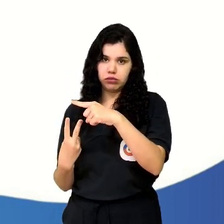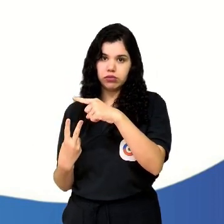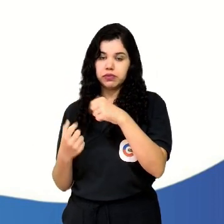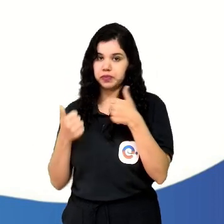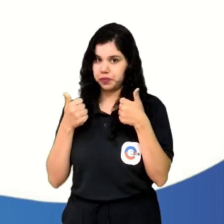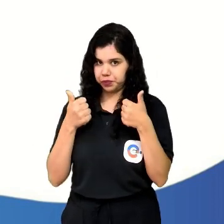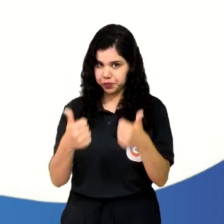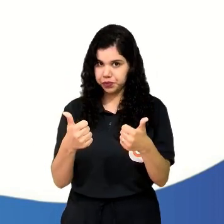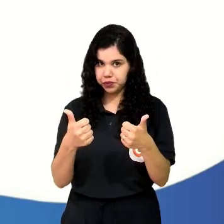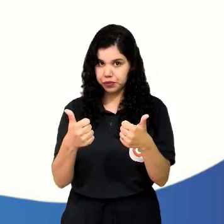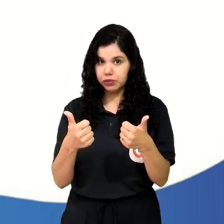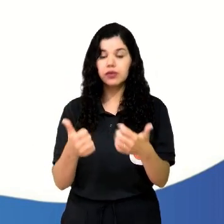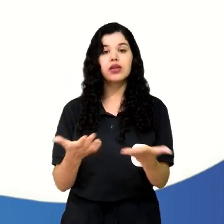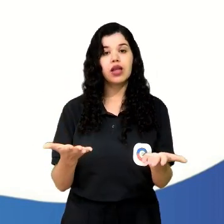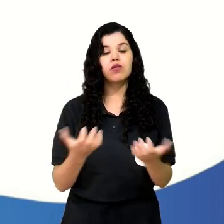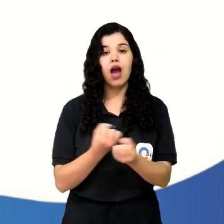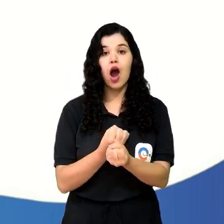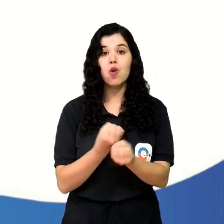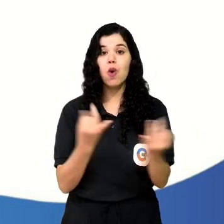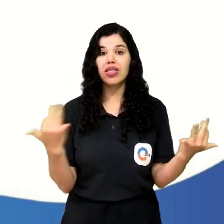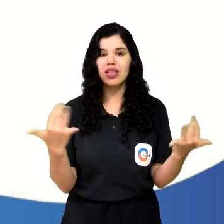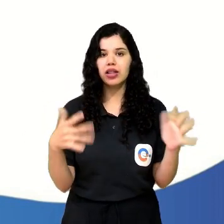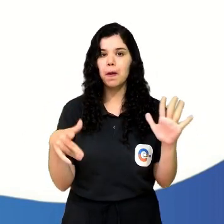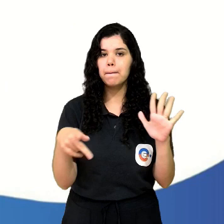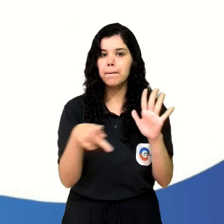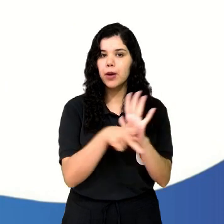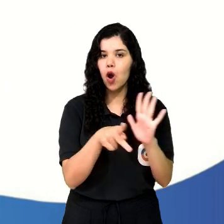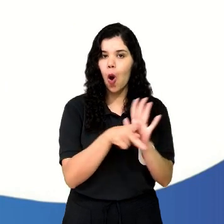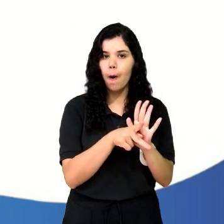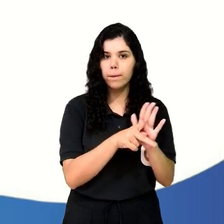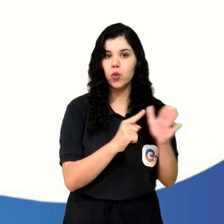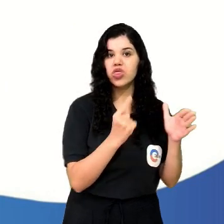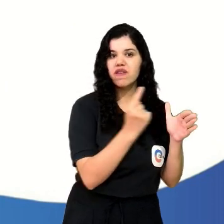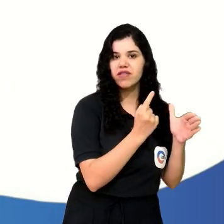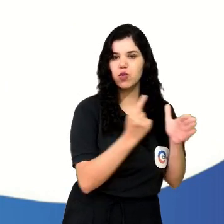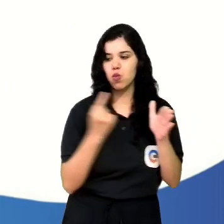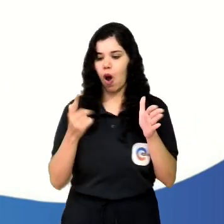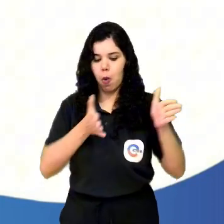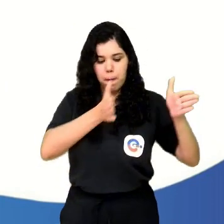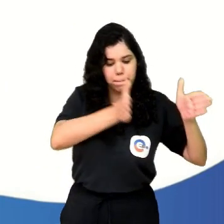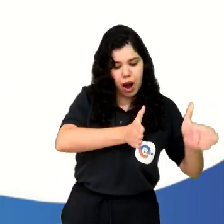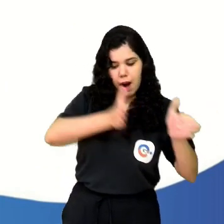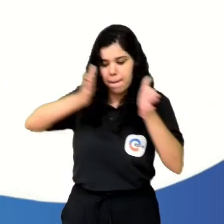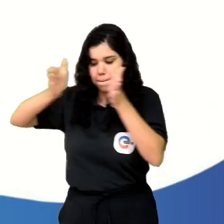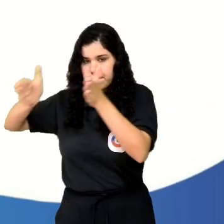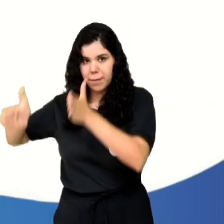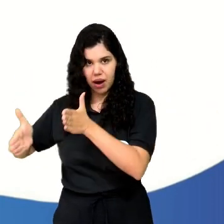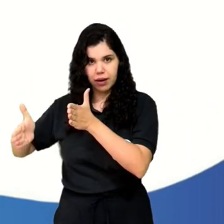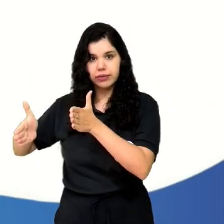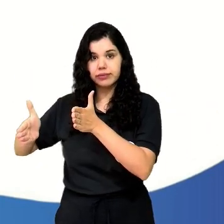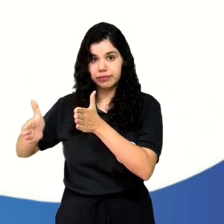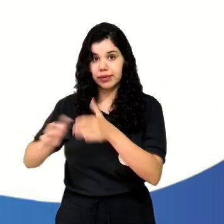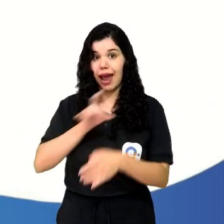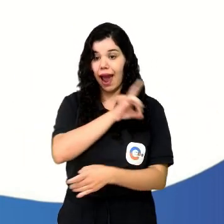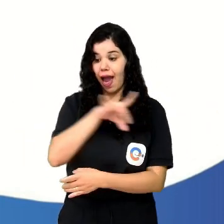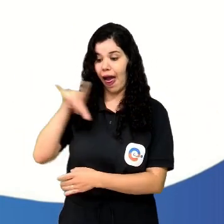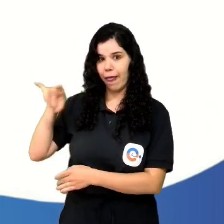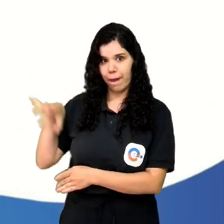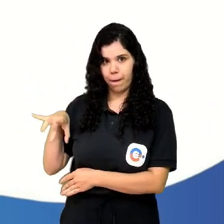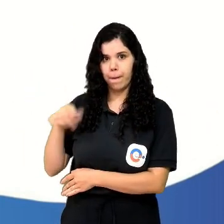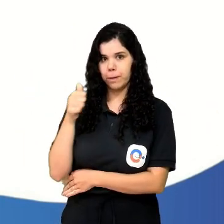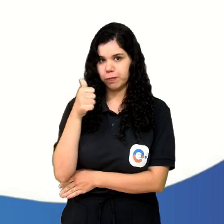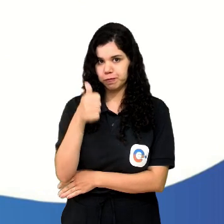beleza? Então, eu tenho essas quantidades individualmente, a quantidade de sorvete de chocolate em cada um dos